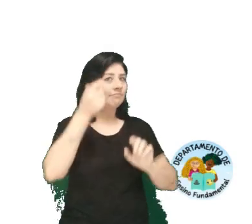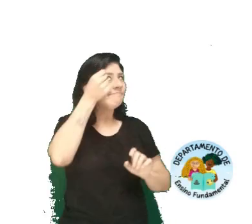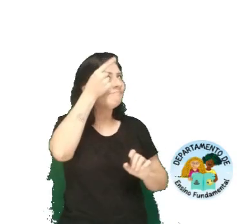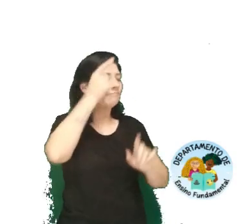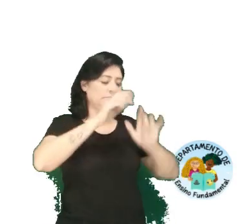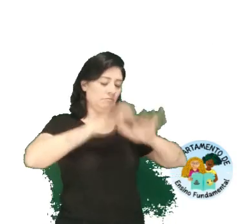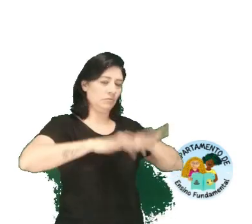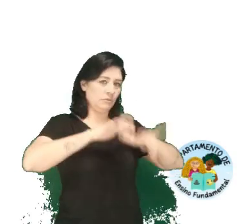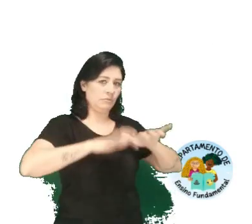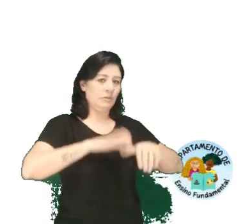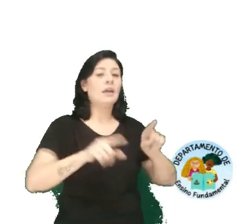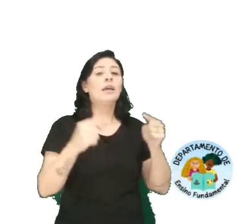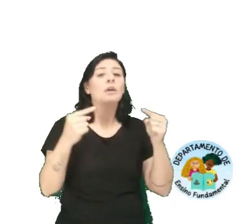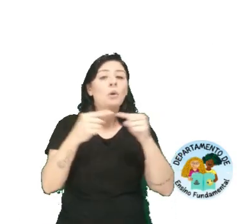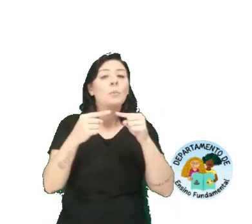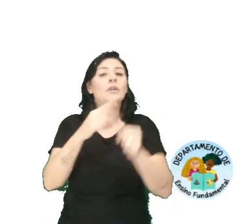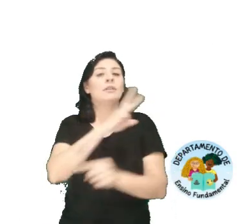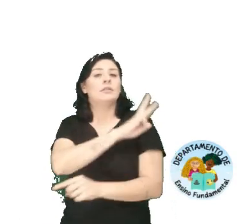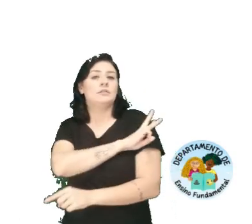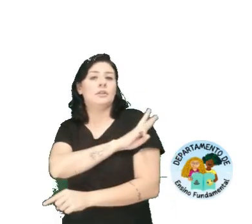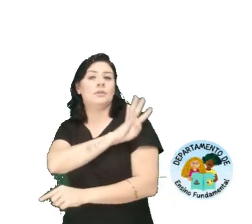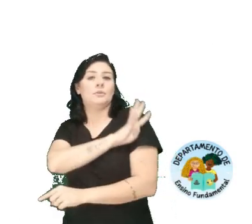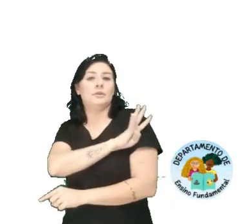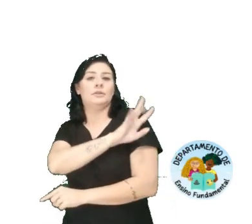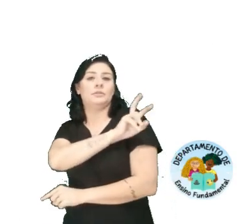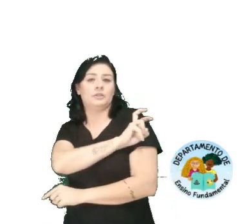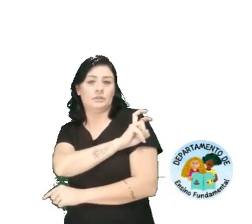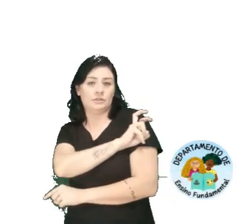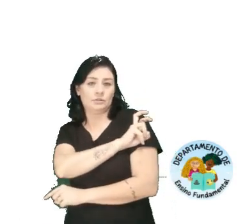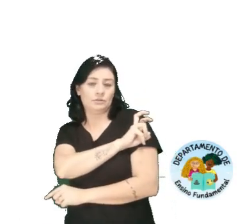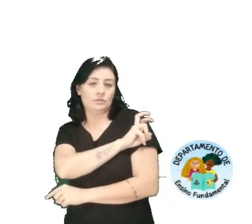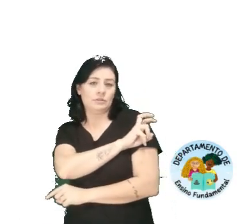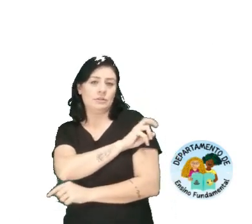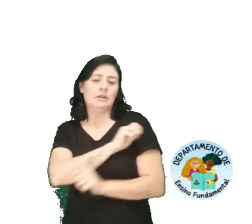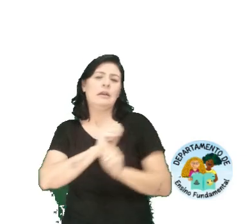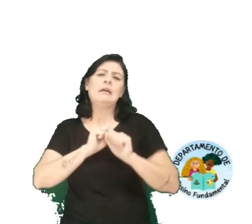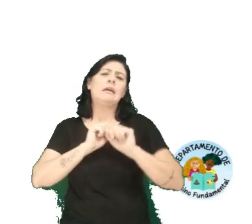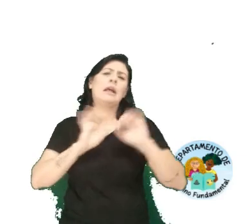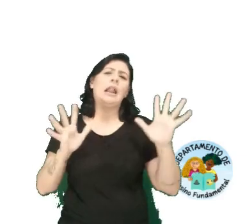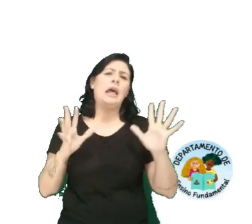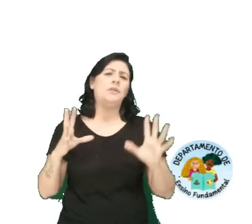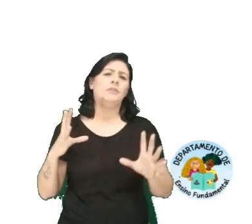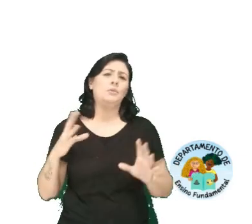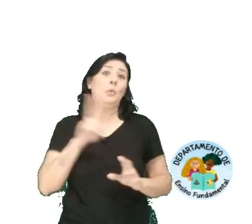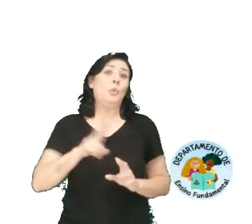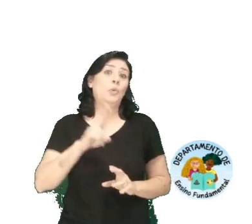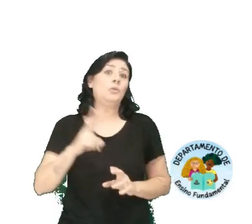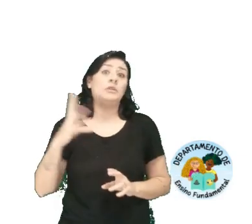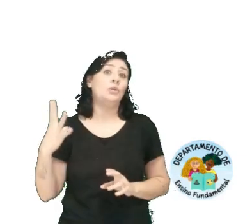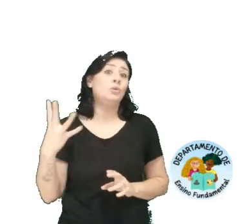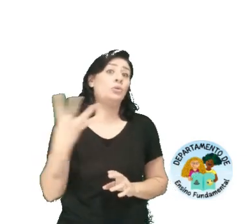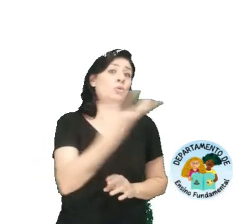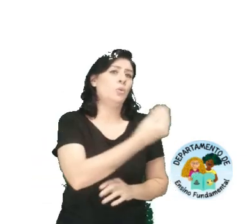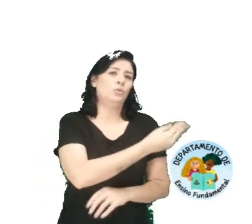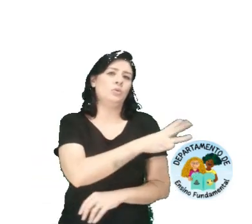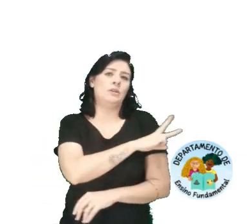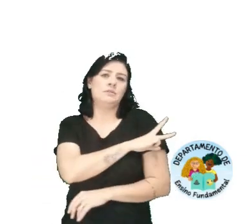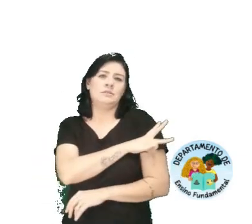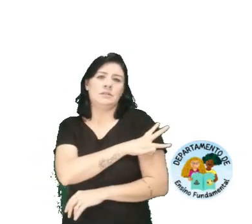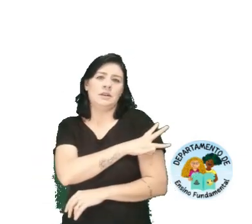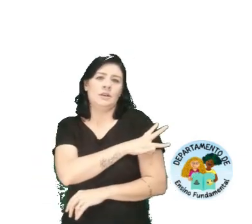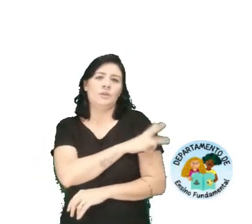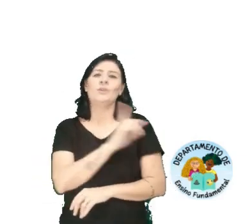utilizar para o 3º, 4º ou 5º, mas claro que nem todos os vídeos aqui poderiam ser utilizados para o 3º